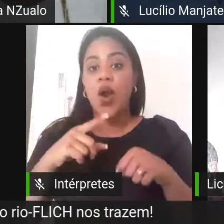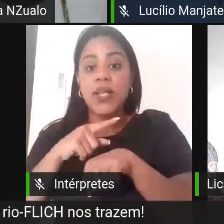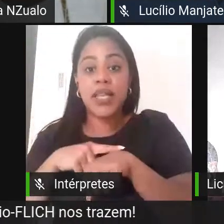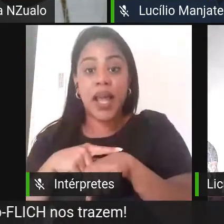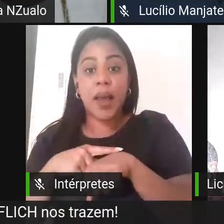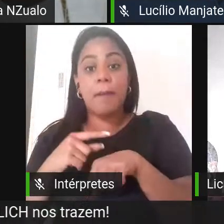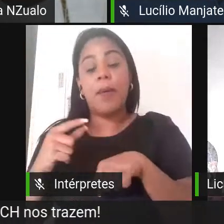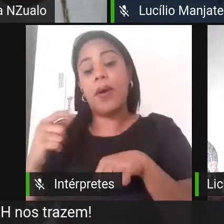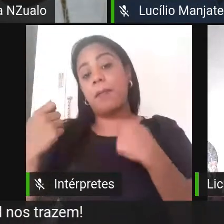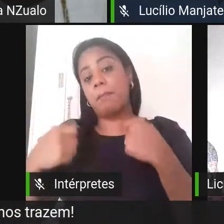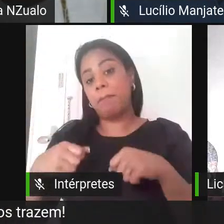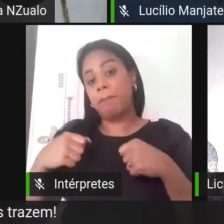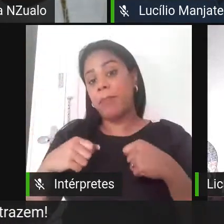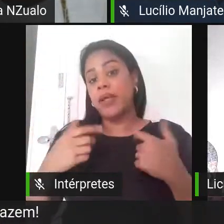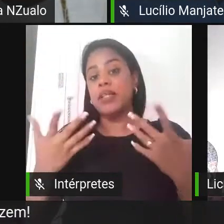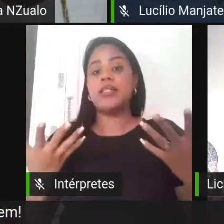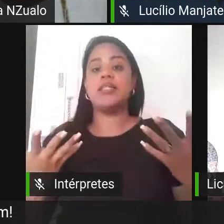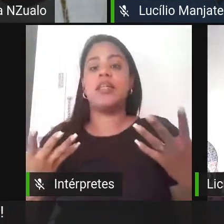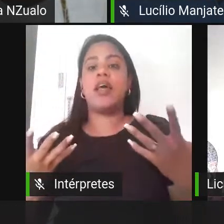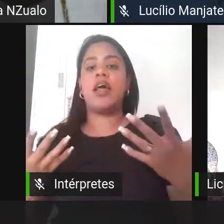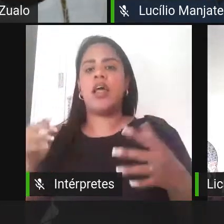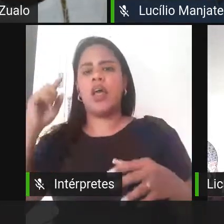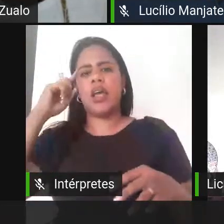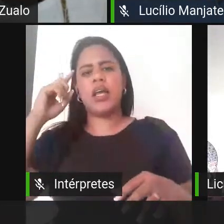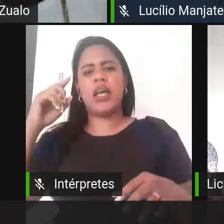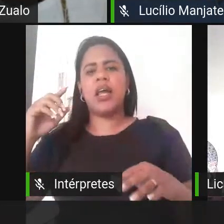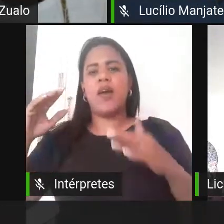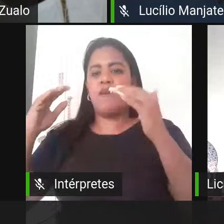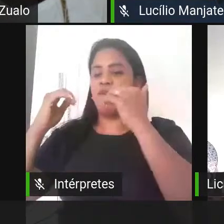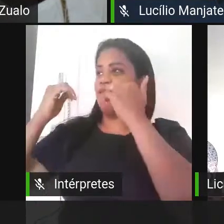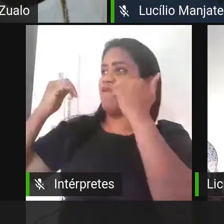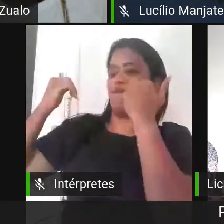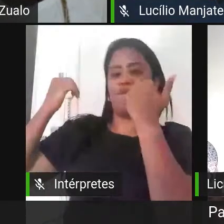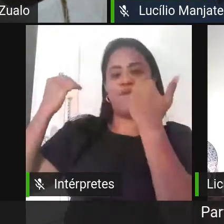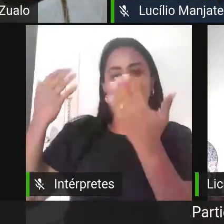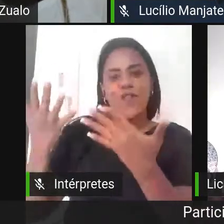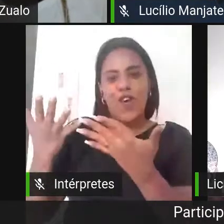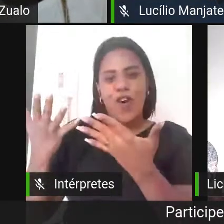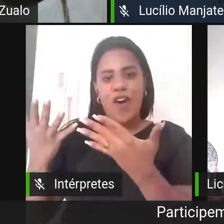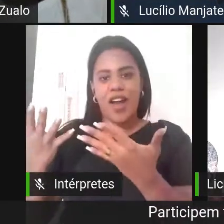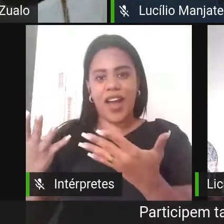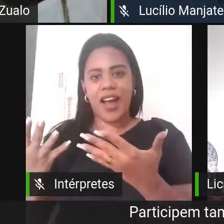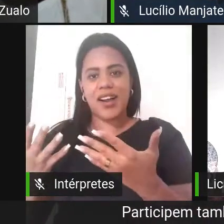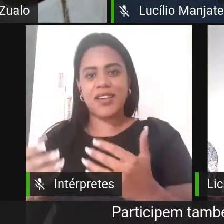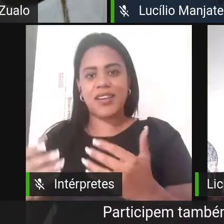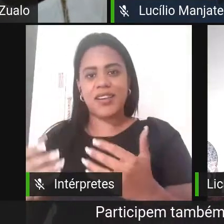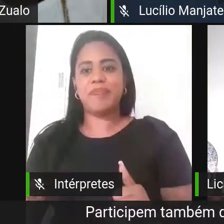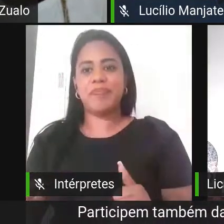encontros internacionais e esta projeção. Então, além de um livro,